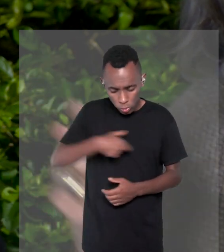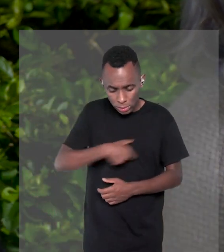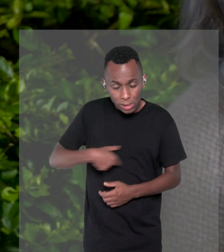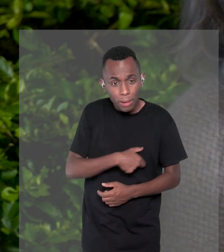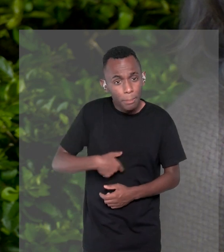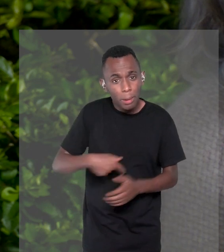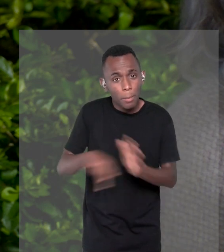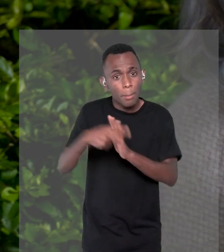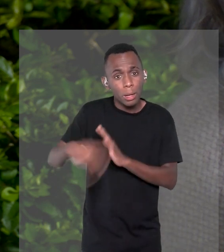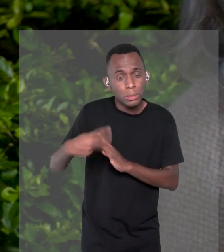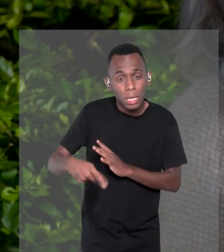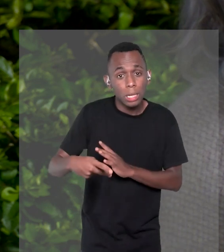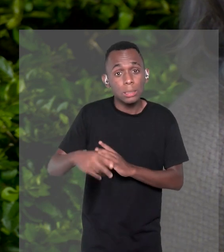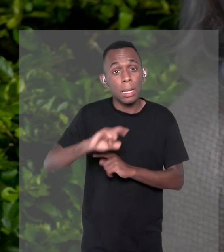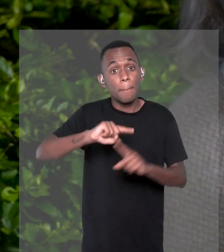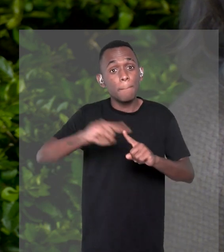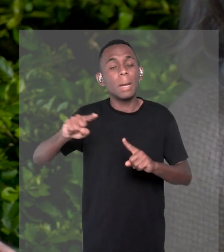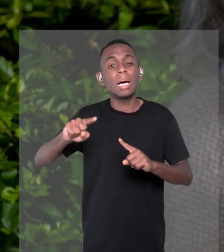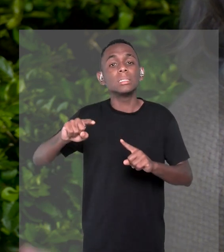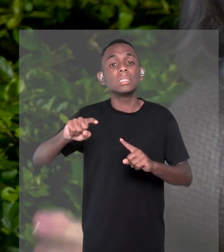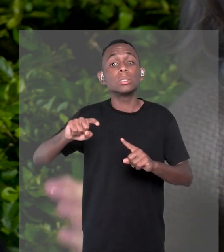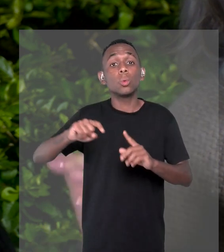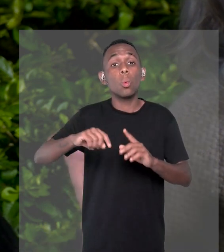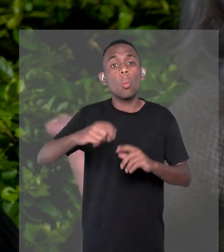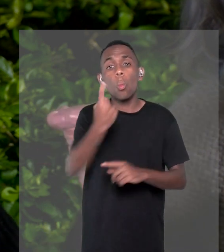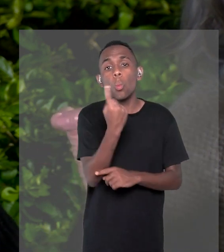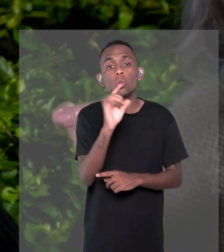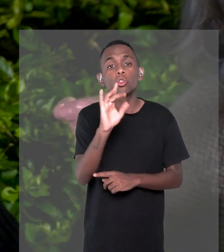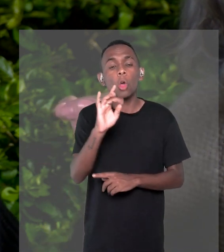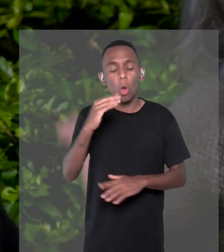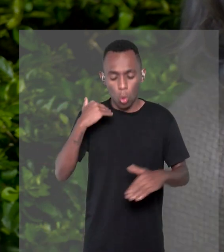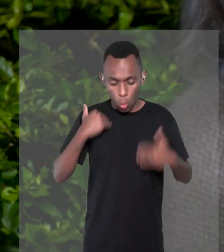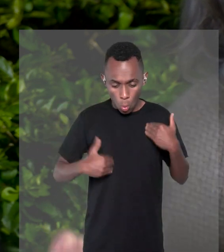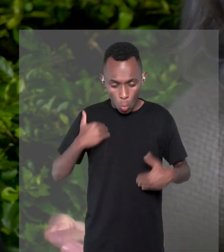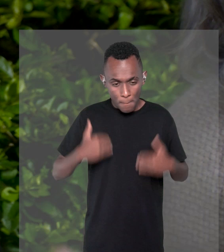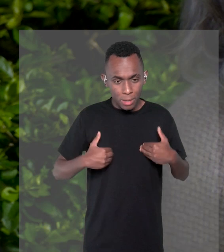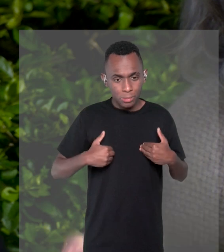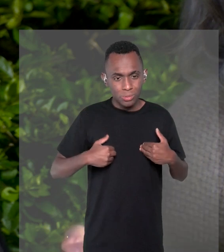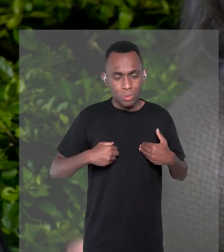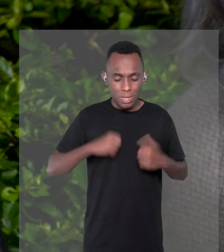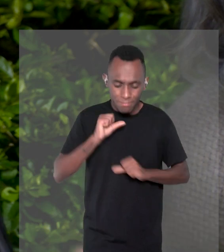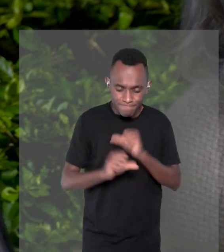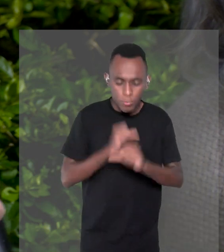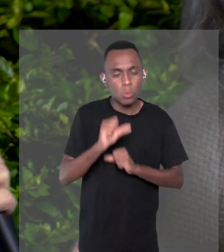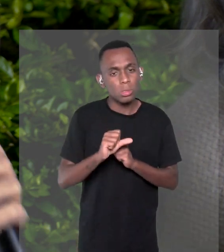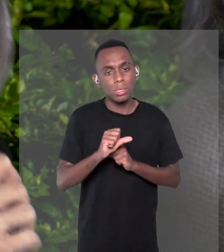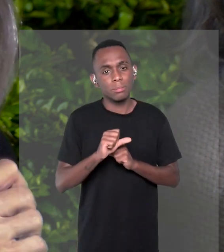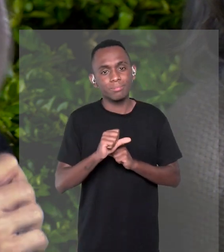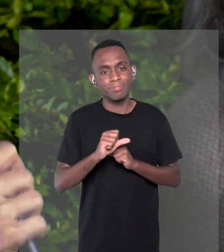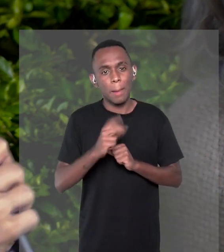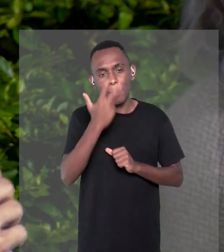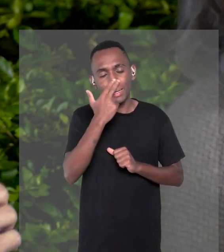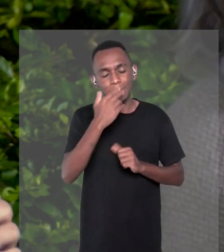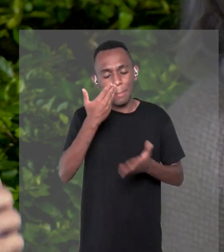para além ou antes da dignidade de qualquer dispositivo legal, se nós continuarmos a acreditar na